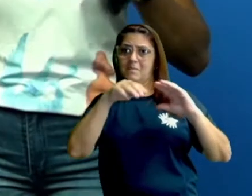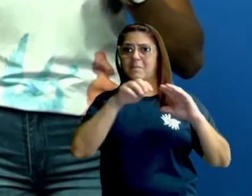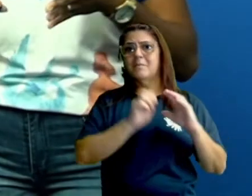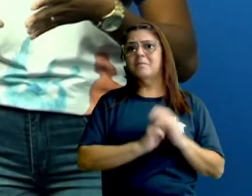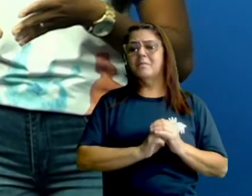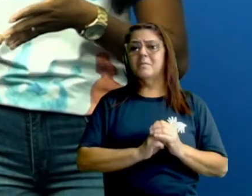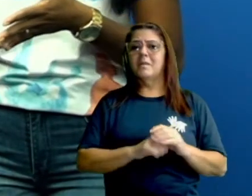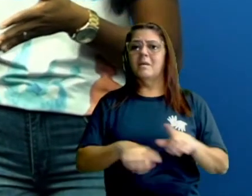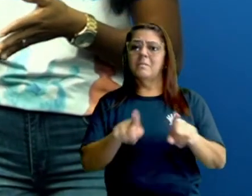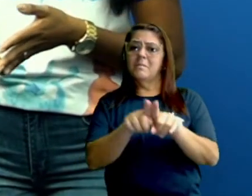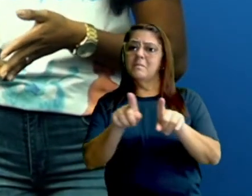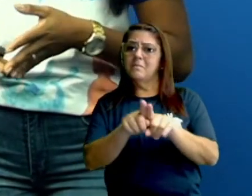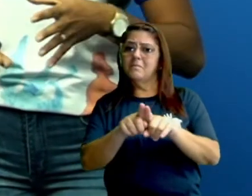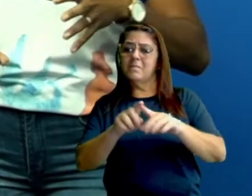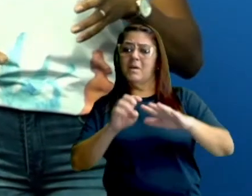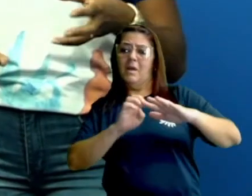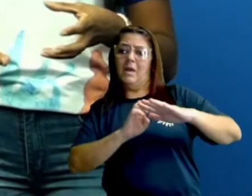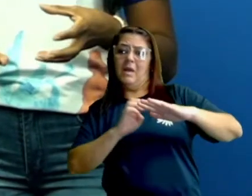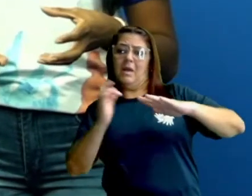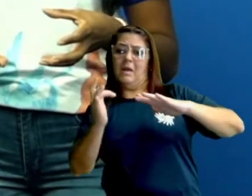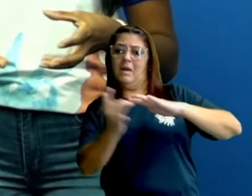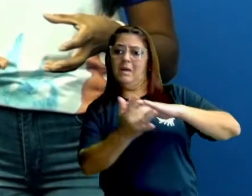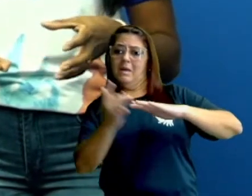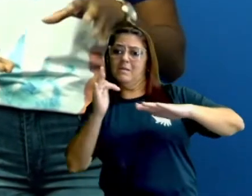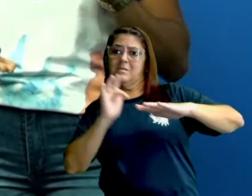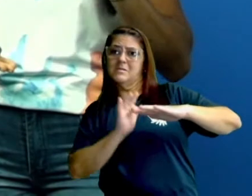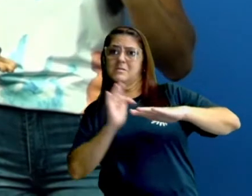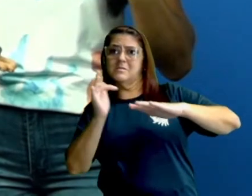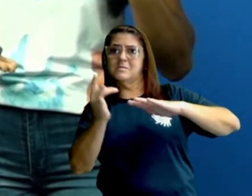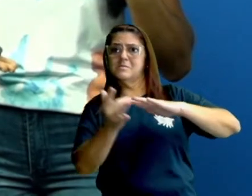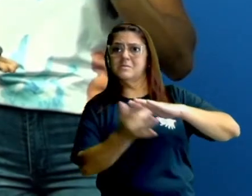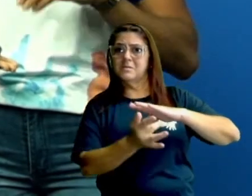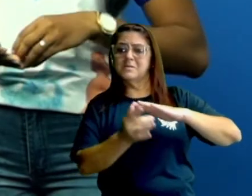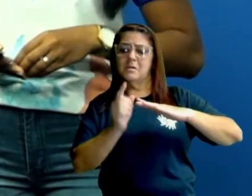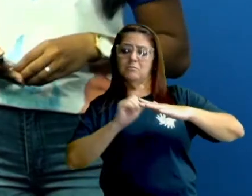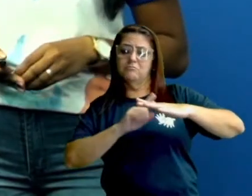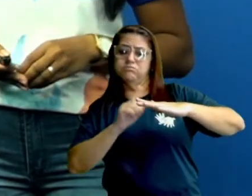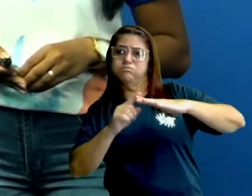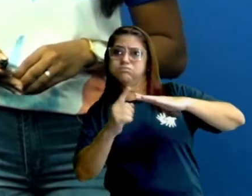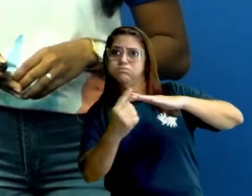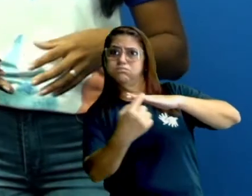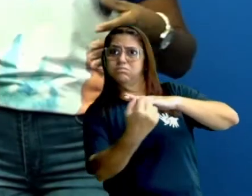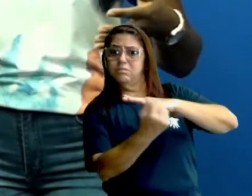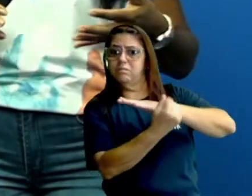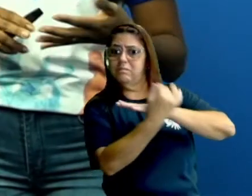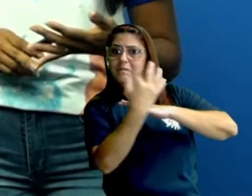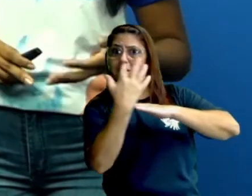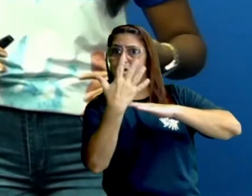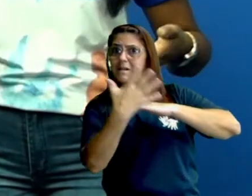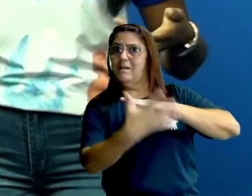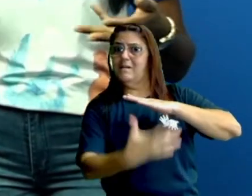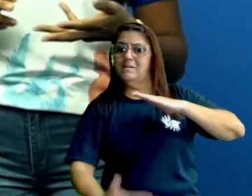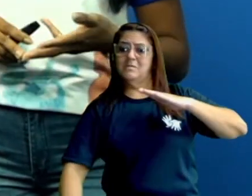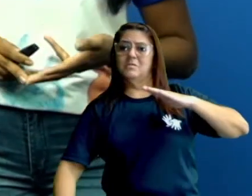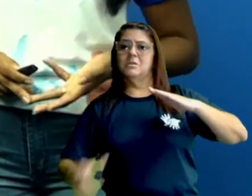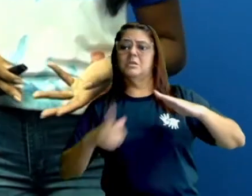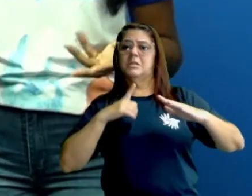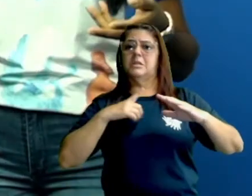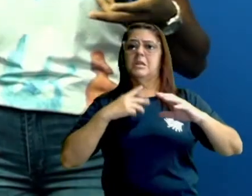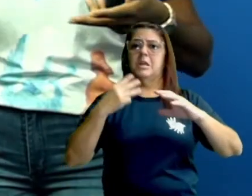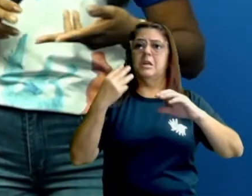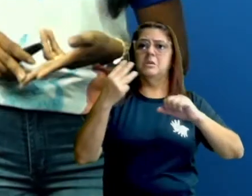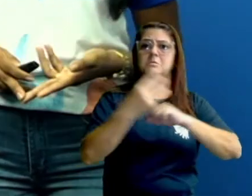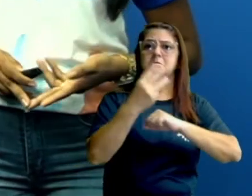também. As redes sociais, e quando eu falo de redes sociais, a gente tem um monte, tá? Temos o WhatsApp, temos